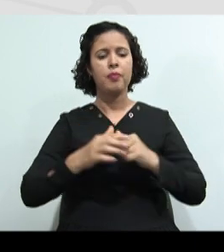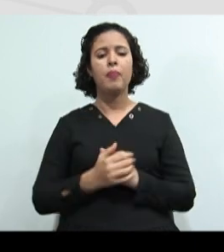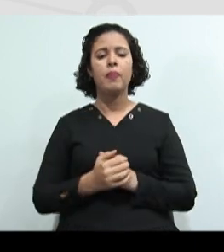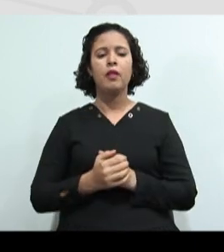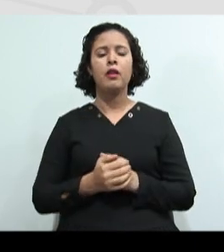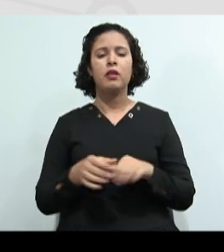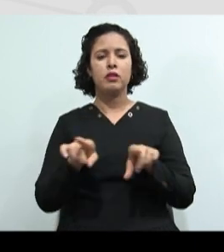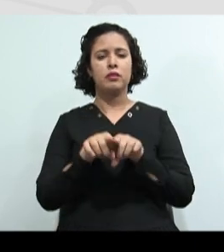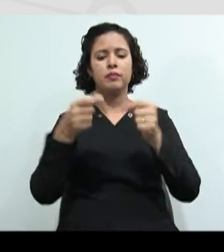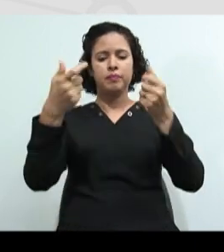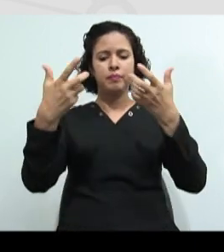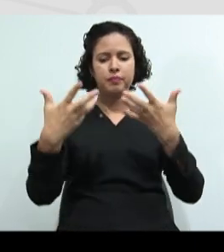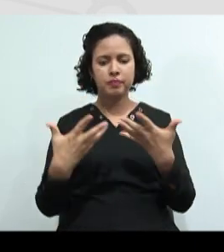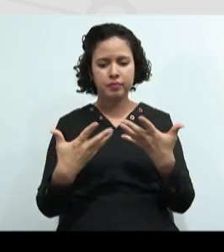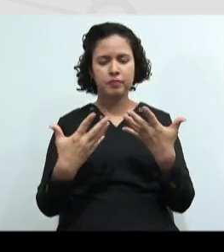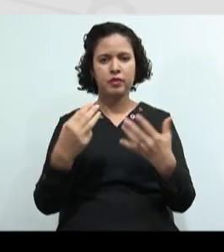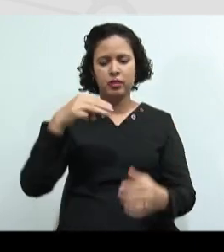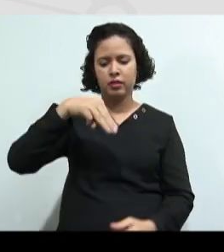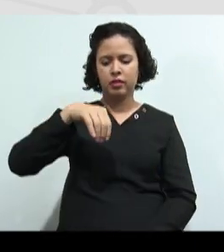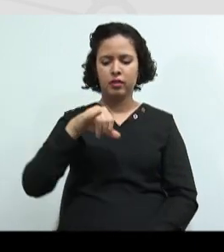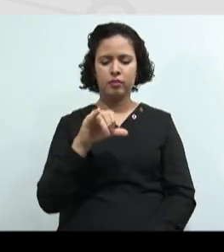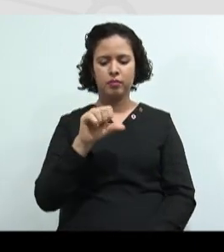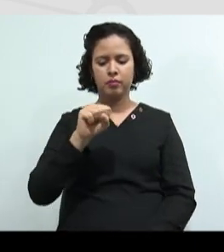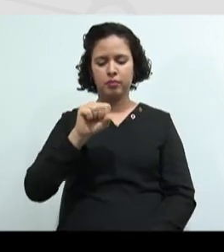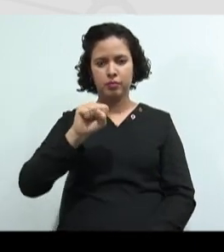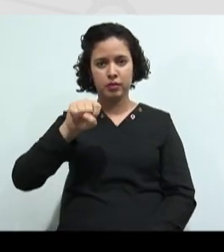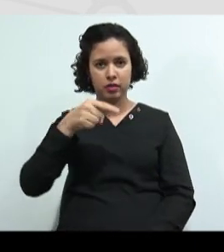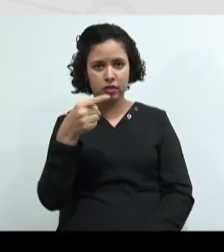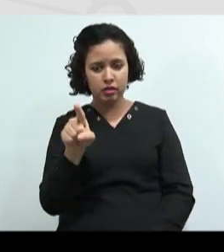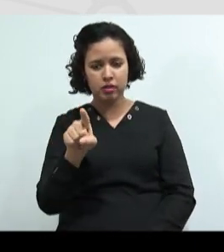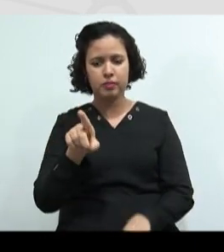Falamos ainda da missão e da visão, na verdade, dos